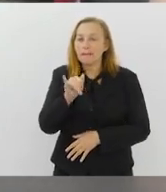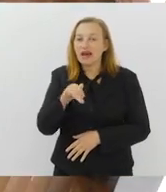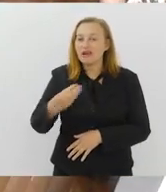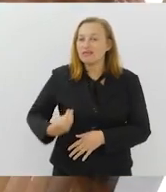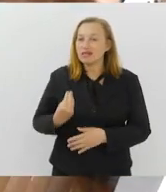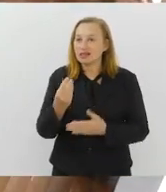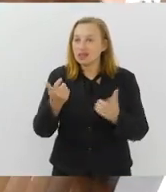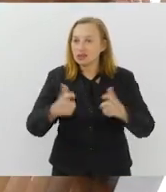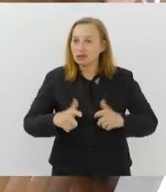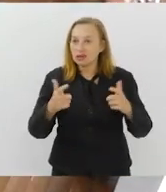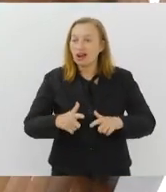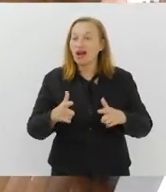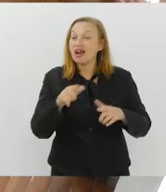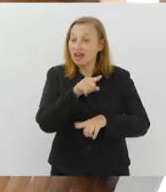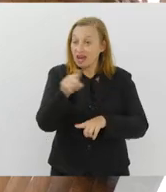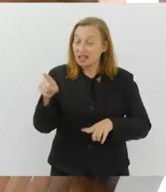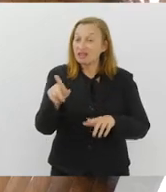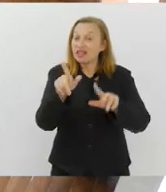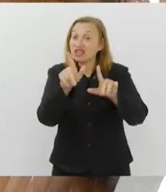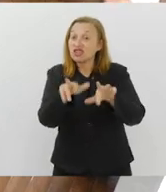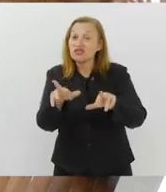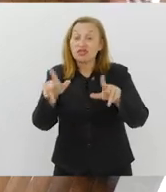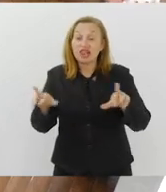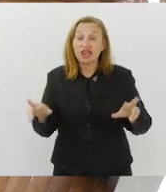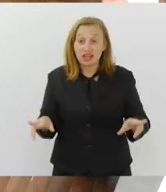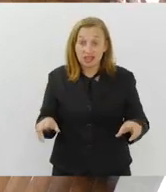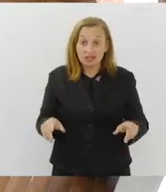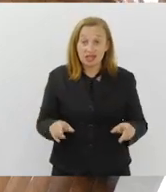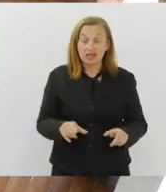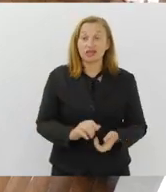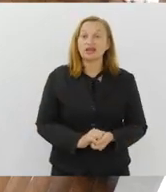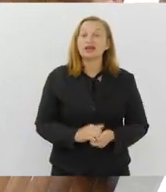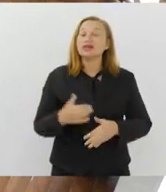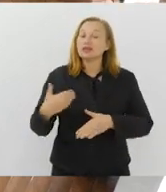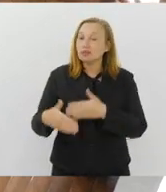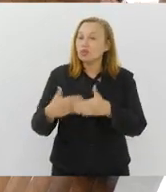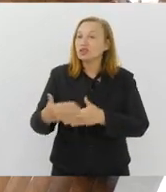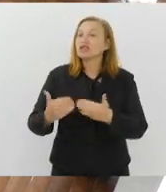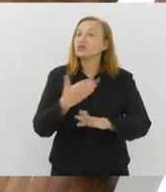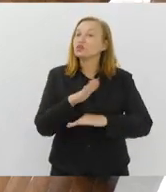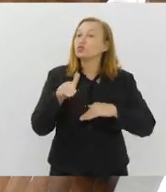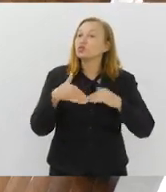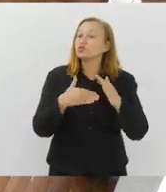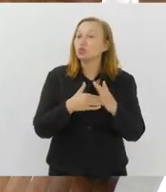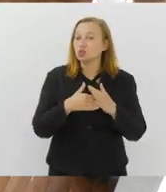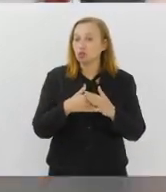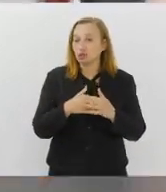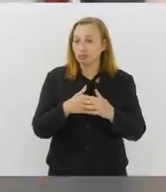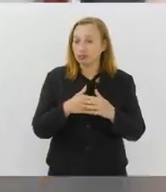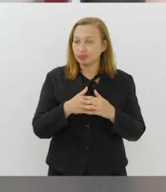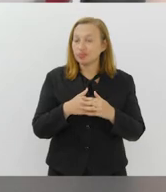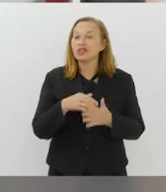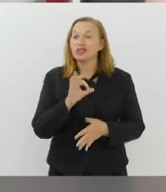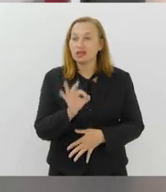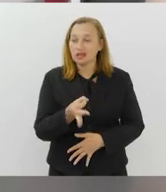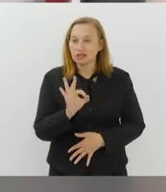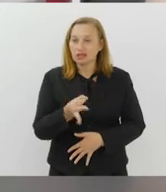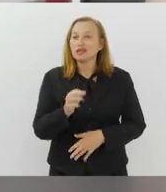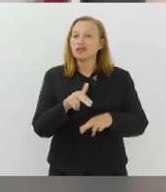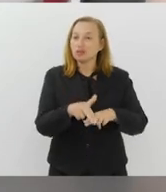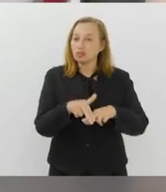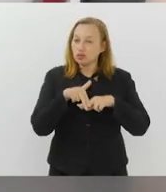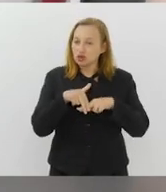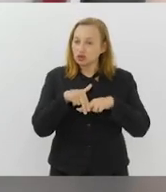elas que fazem diferença nesse processo todo em que que de fato, é o grande motivo